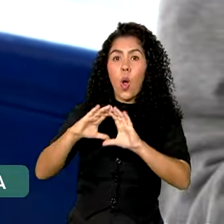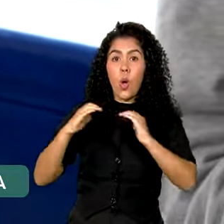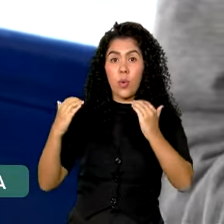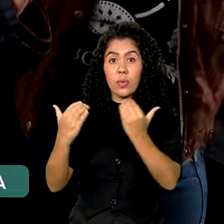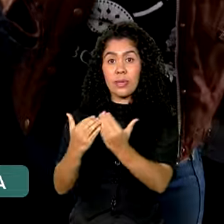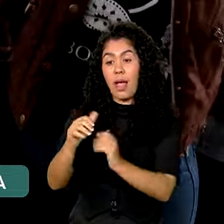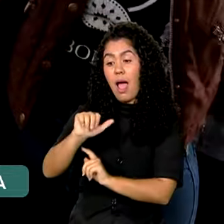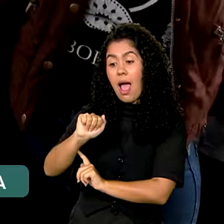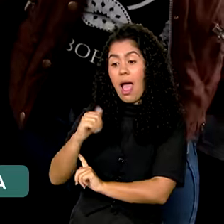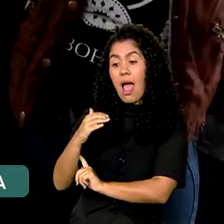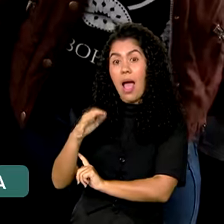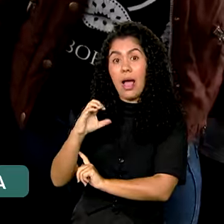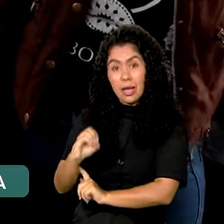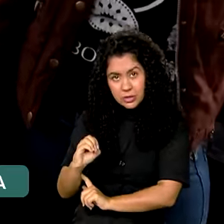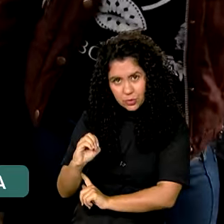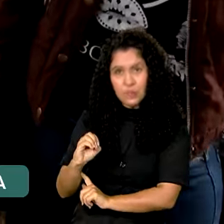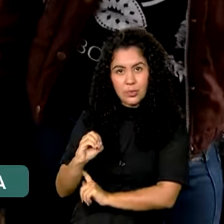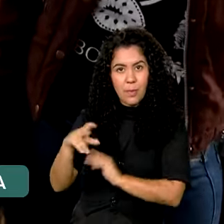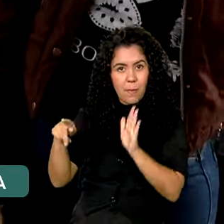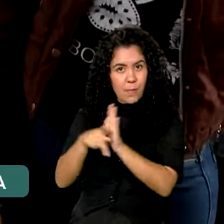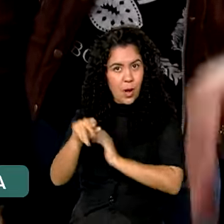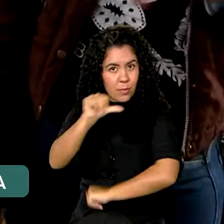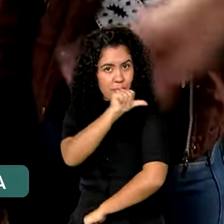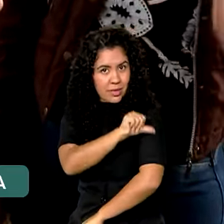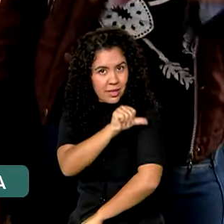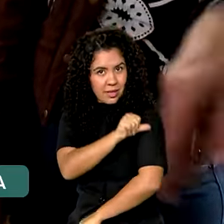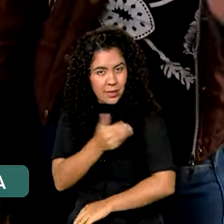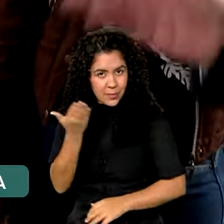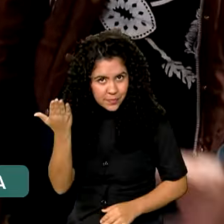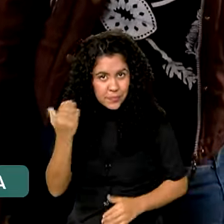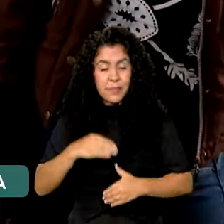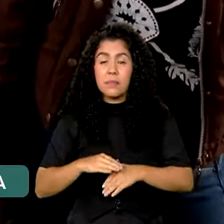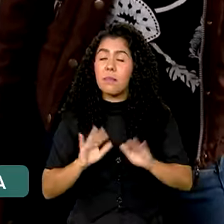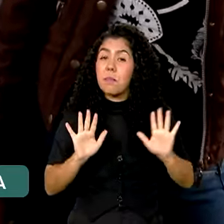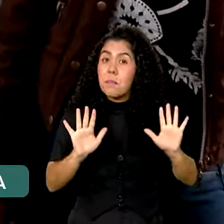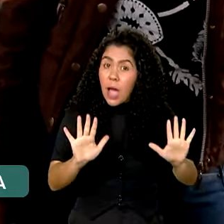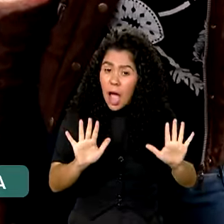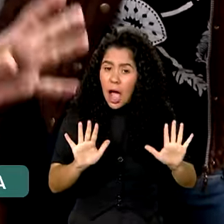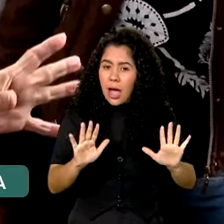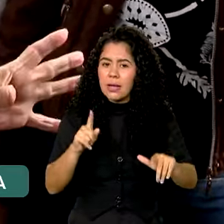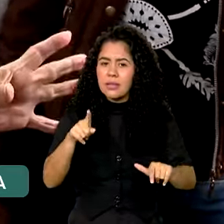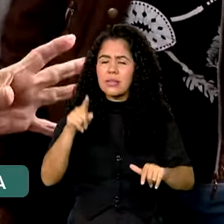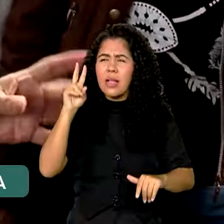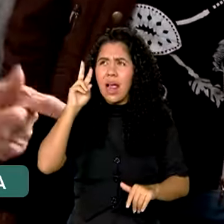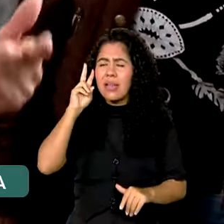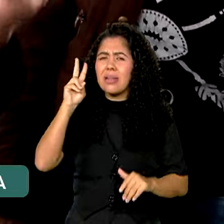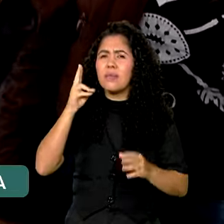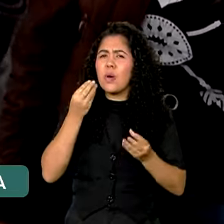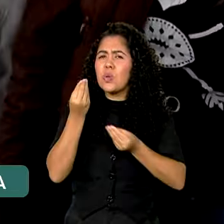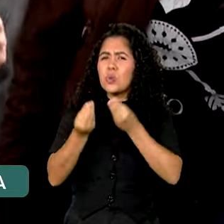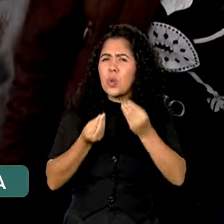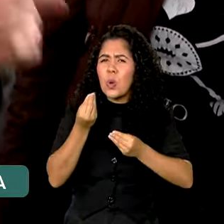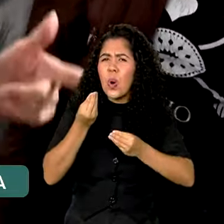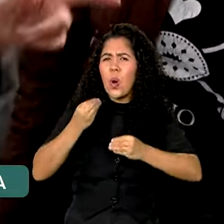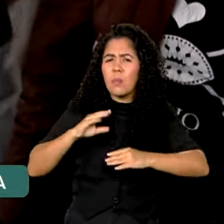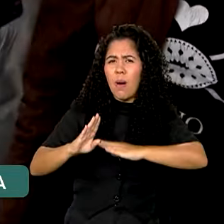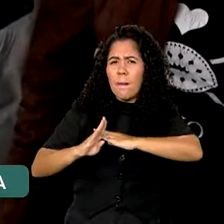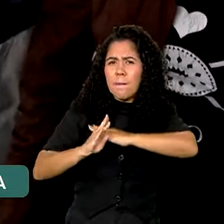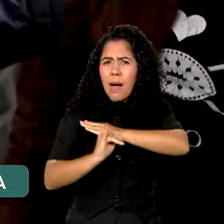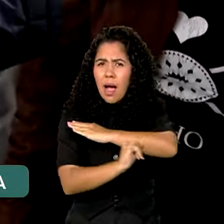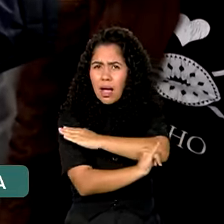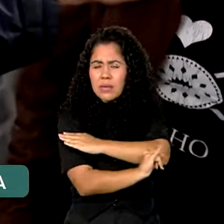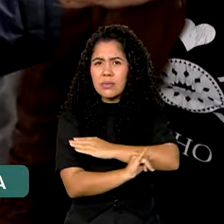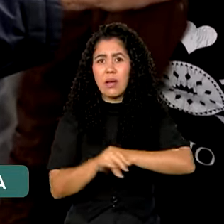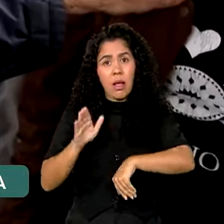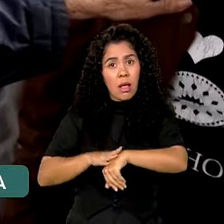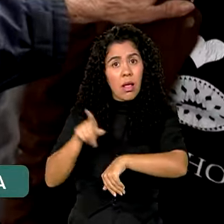do Aço, na zona oeste do Rio de Janeiro. Mas, ao recordar as condições do bairro que ajudou a